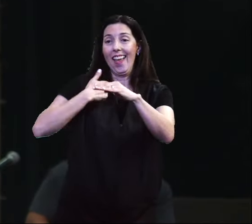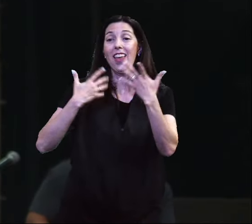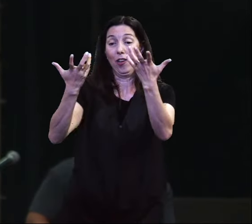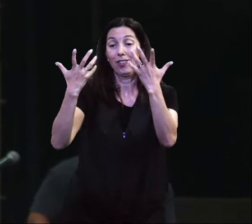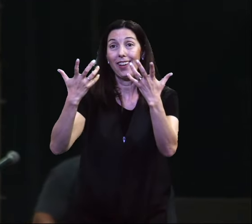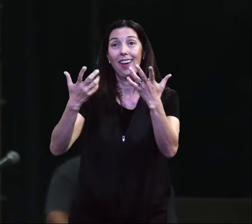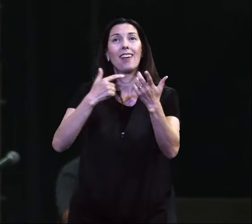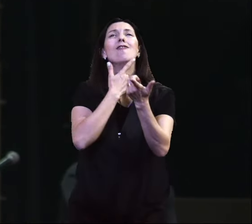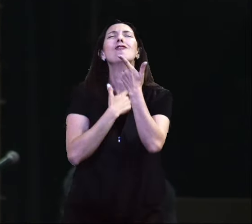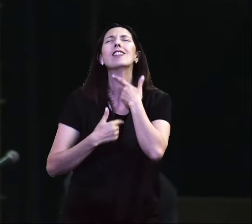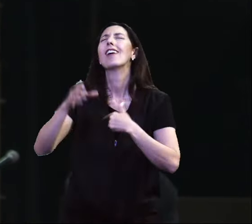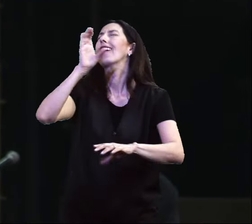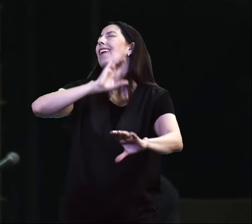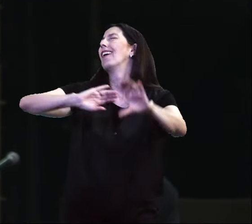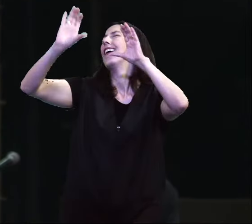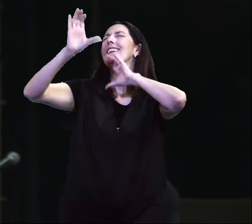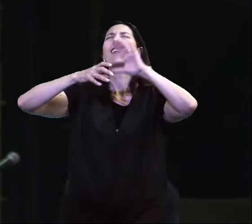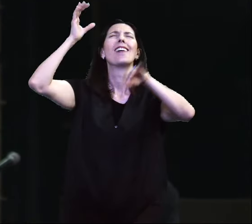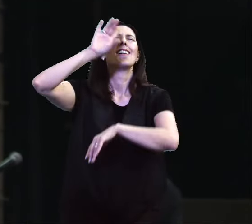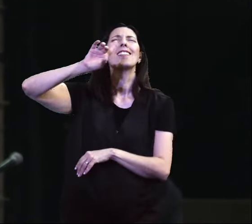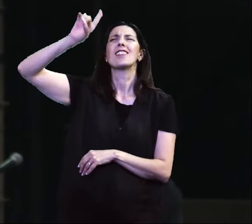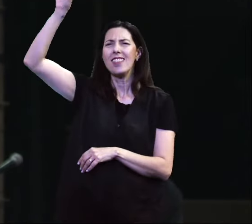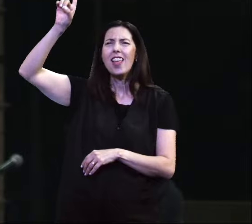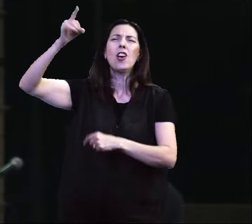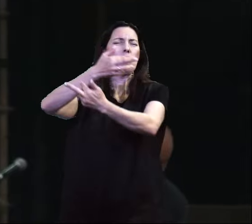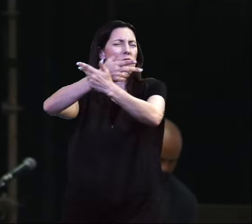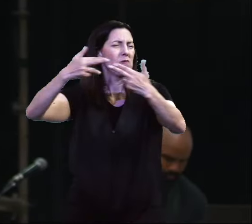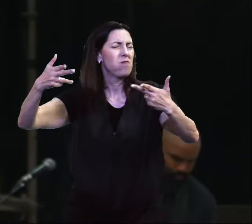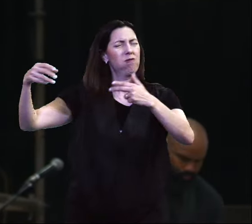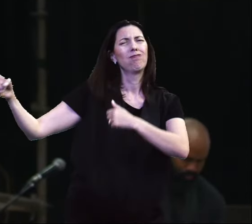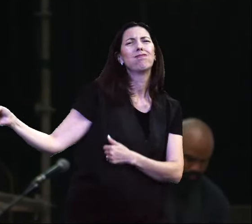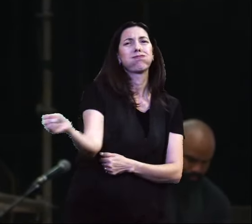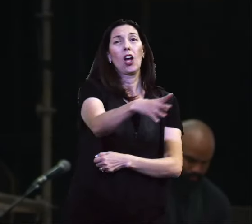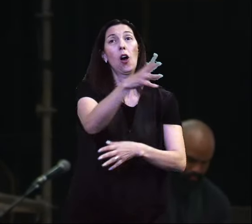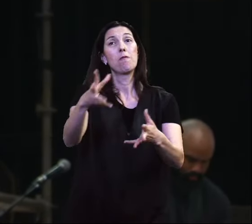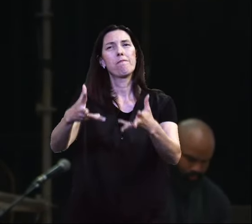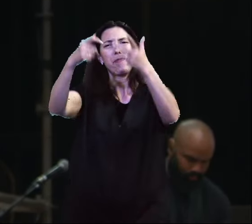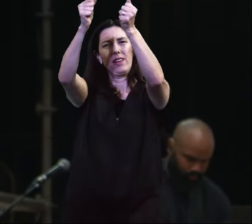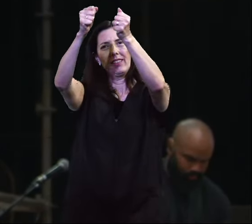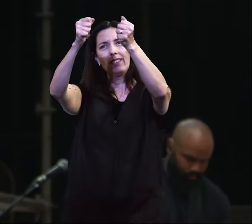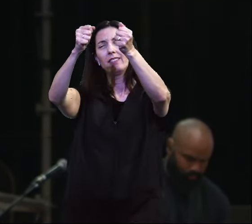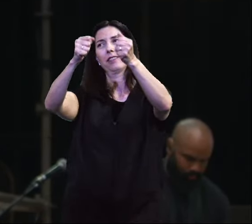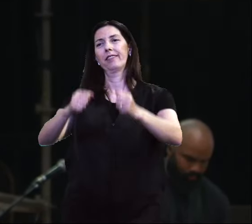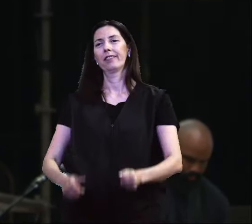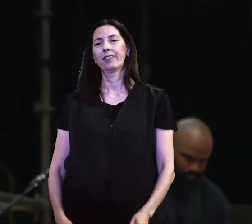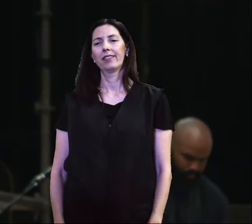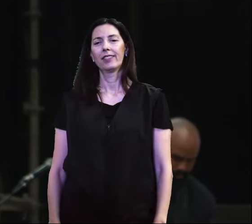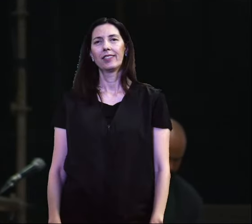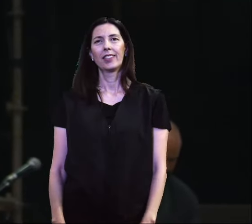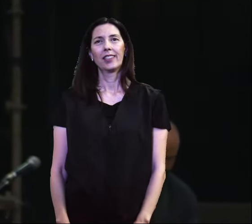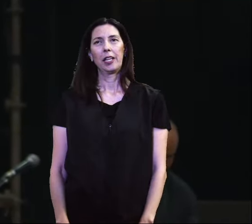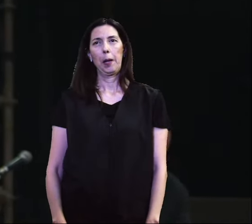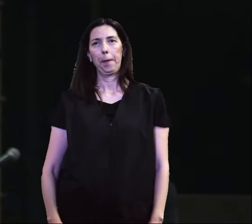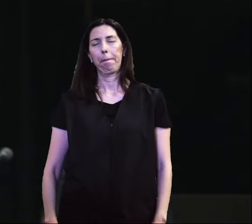entrar nela cantando. Deus vai fazer algo novo entre nós.